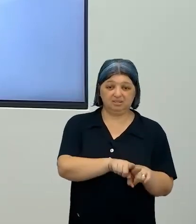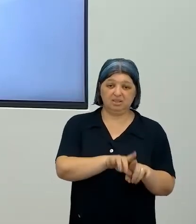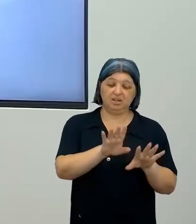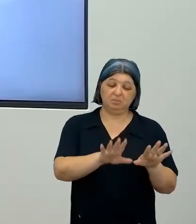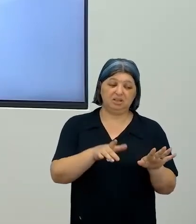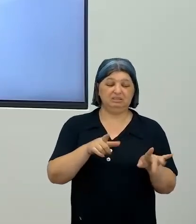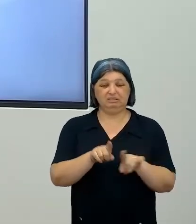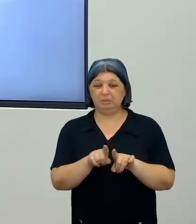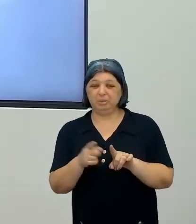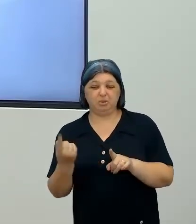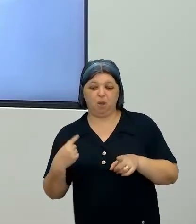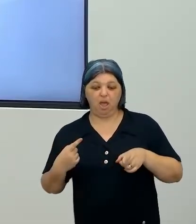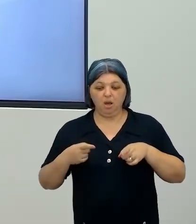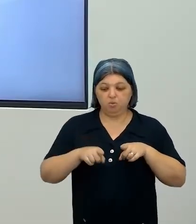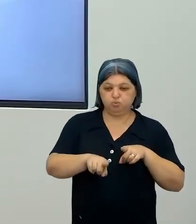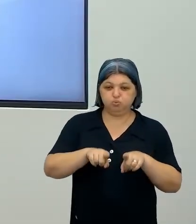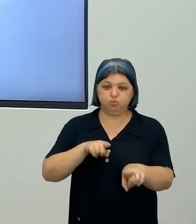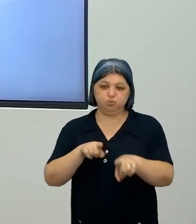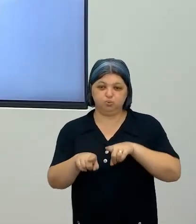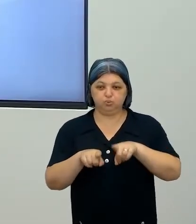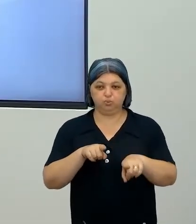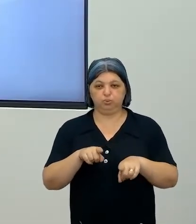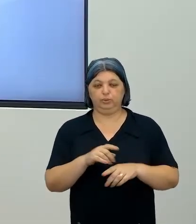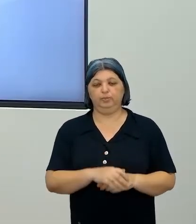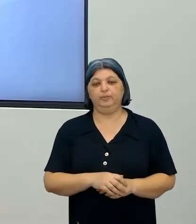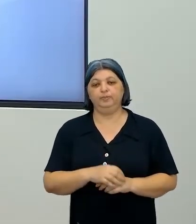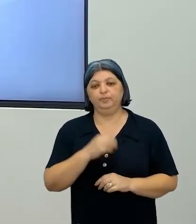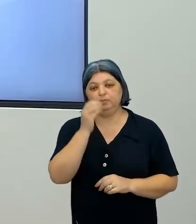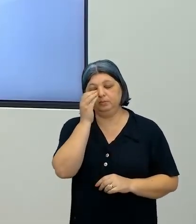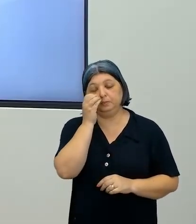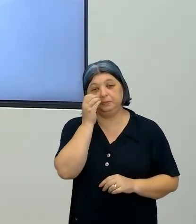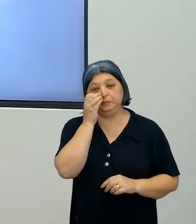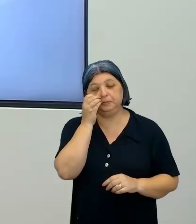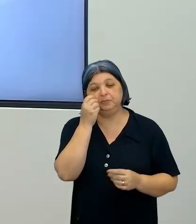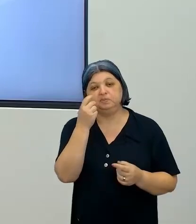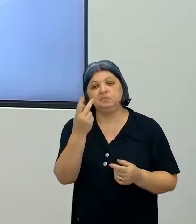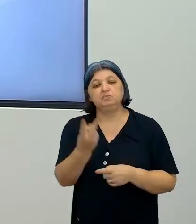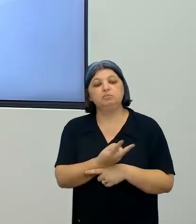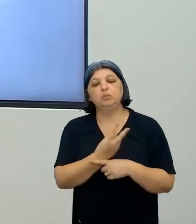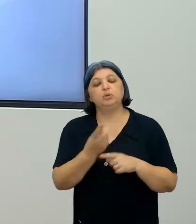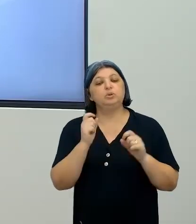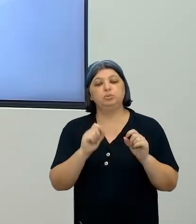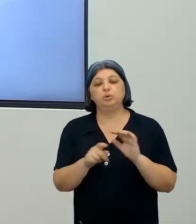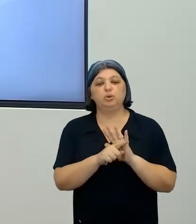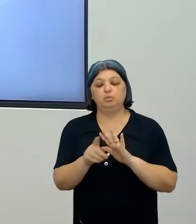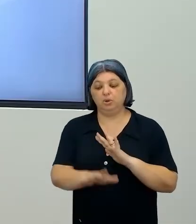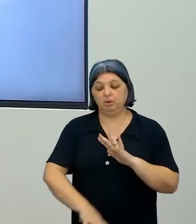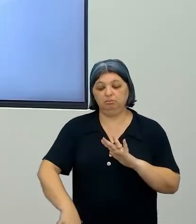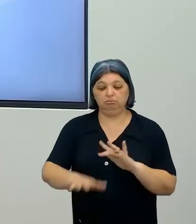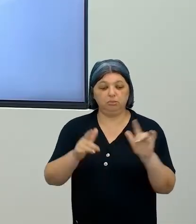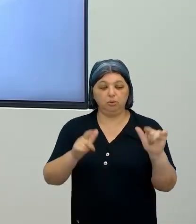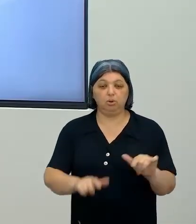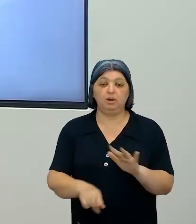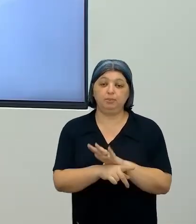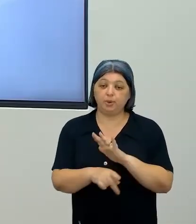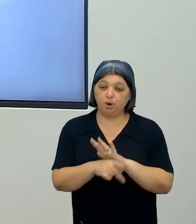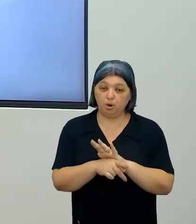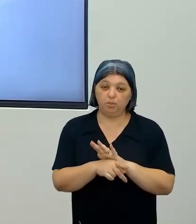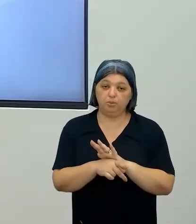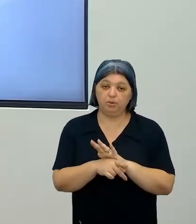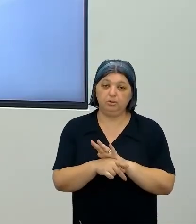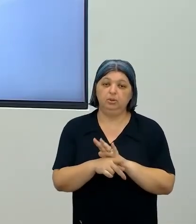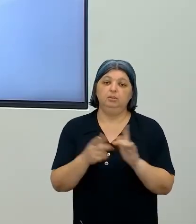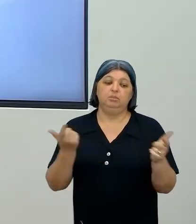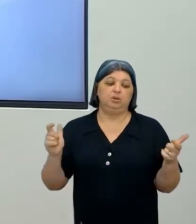não é parceiro, está competindo com ele. E as fábricas vão procurando, ao mesmo tempo, otimizar esse espaço, né? Ter menos